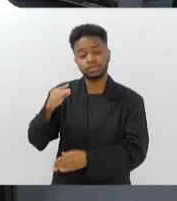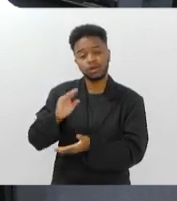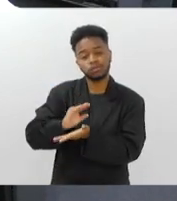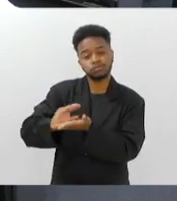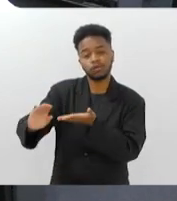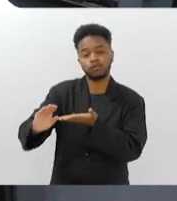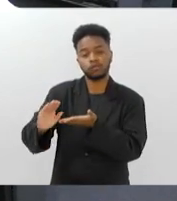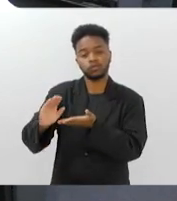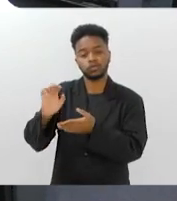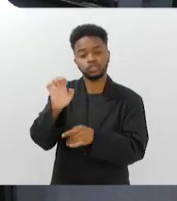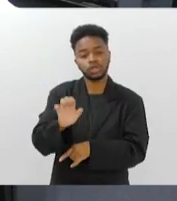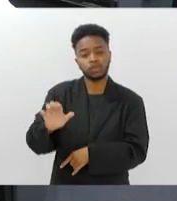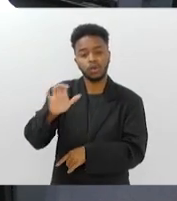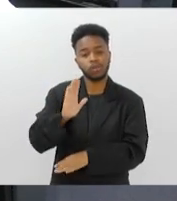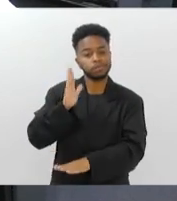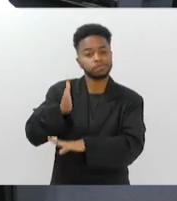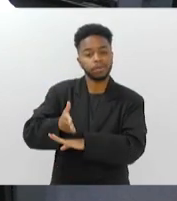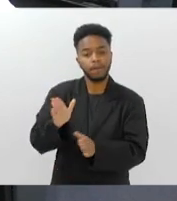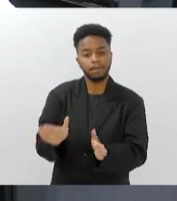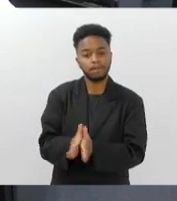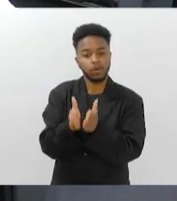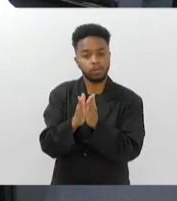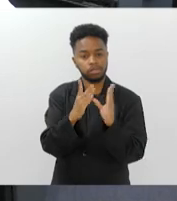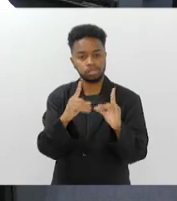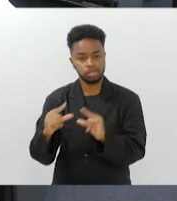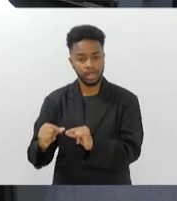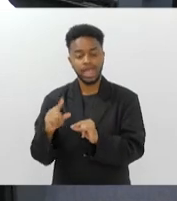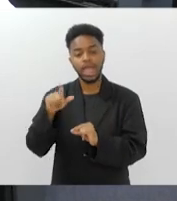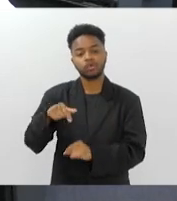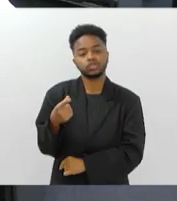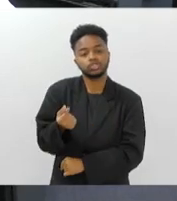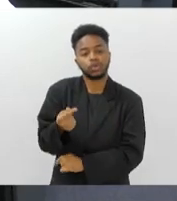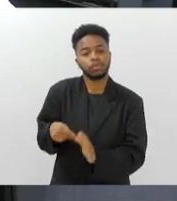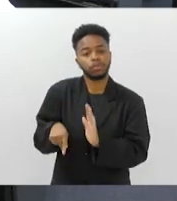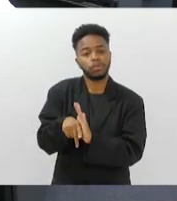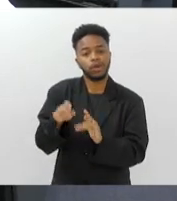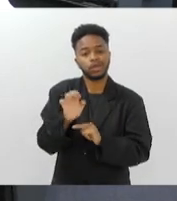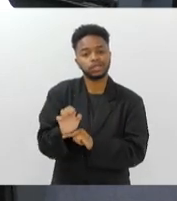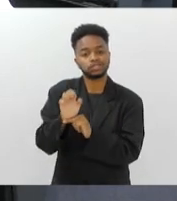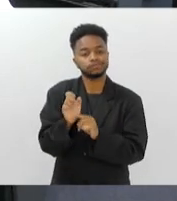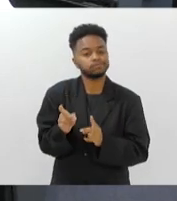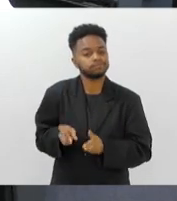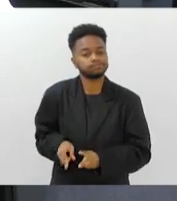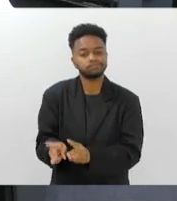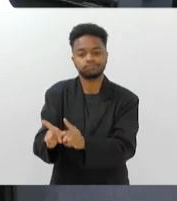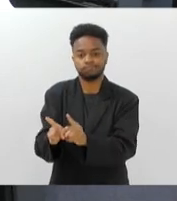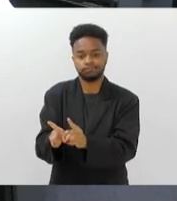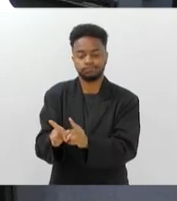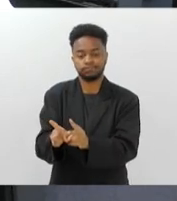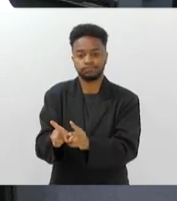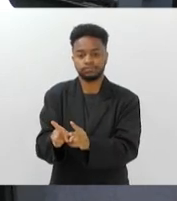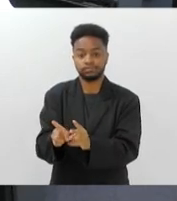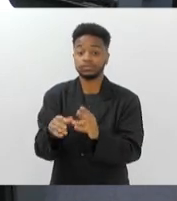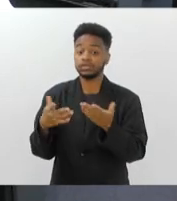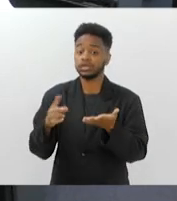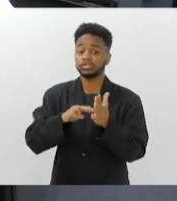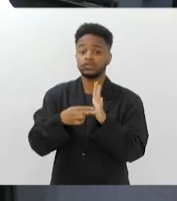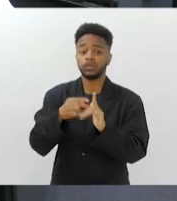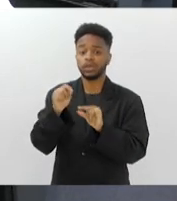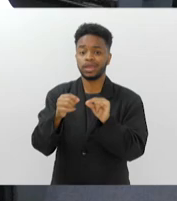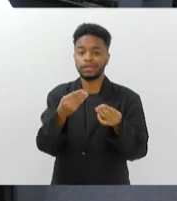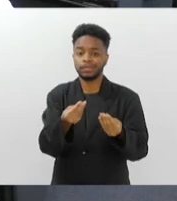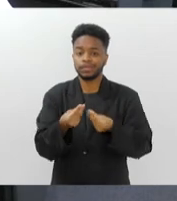Estadual de combate à pobreza que é um recurso do Estado de fonte permanente Ou seja que nos dá a